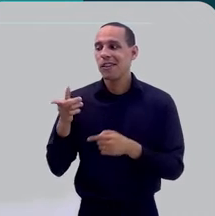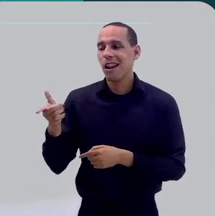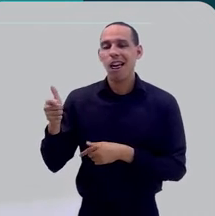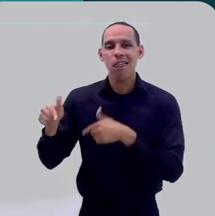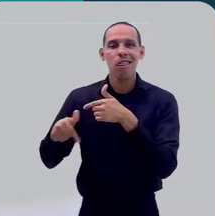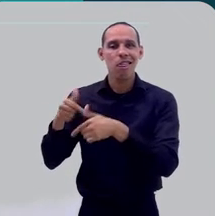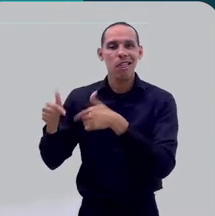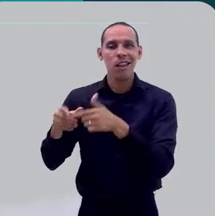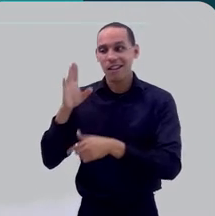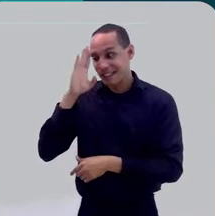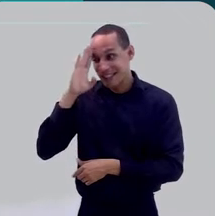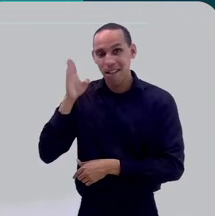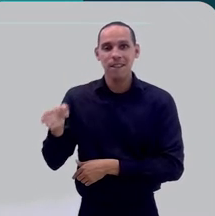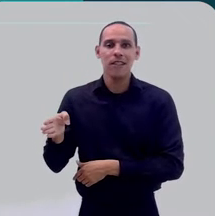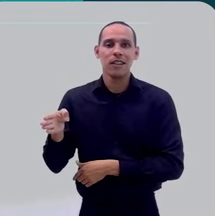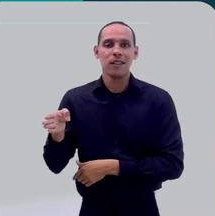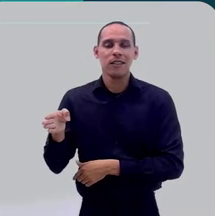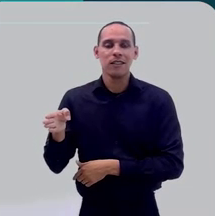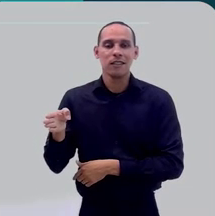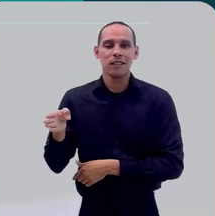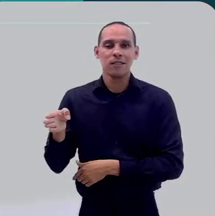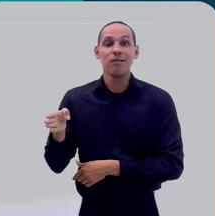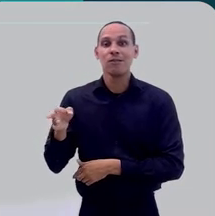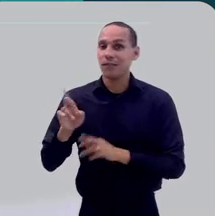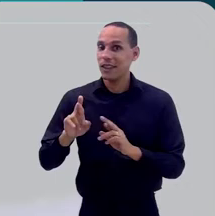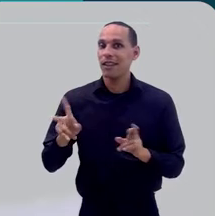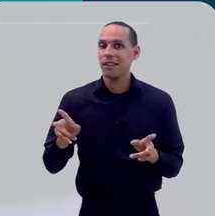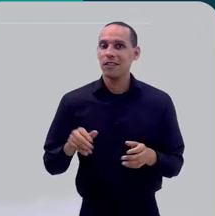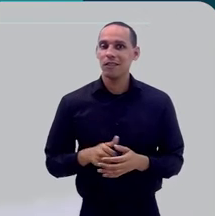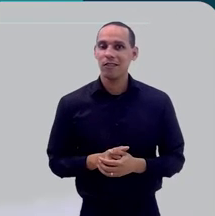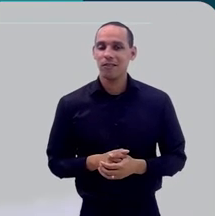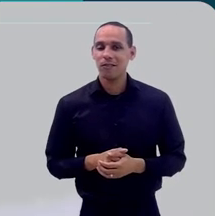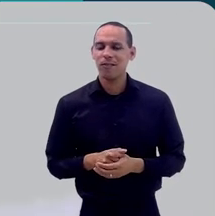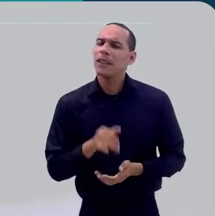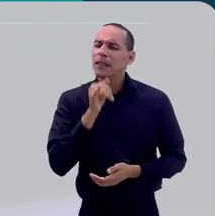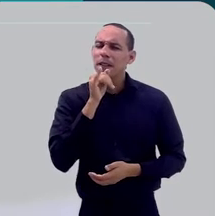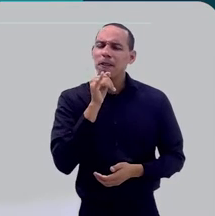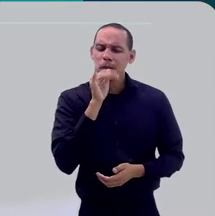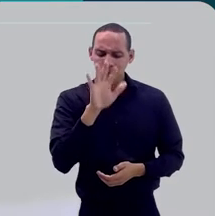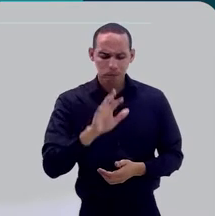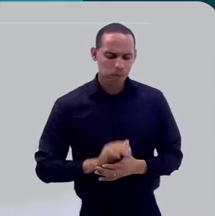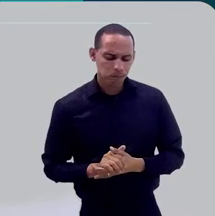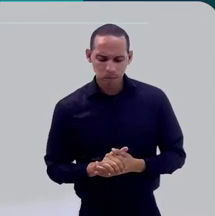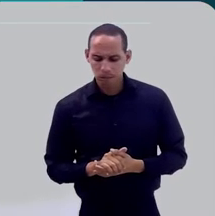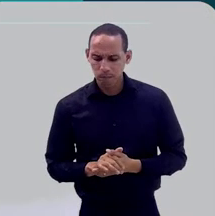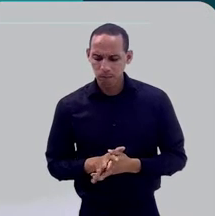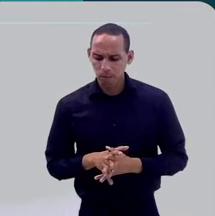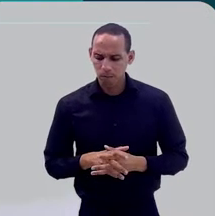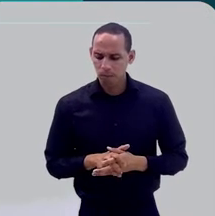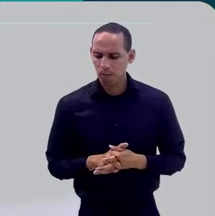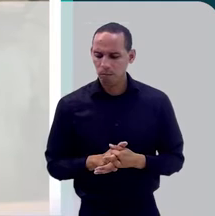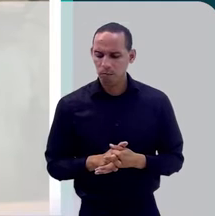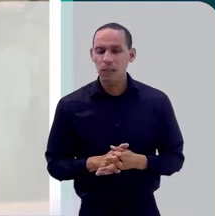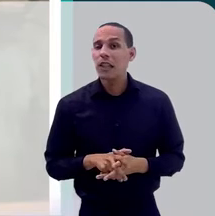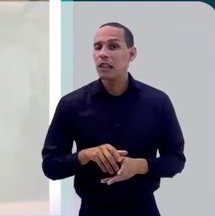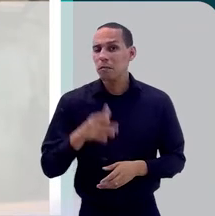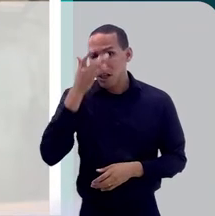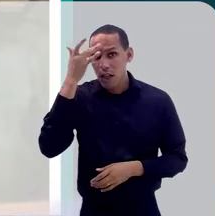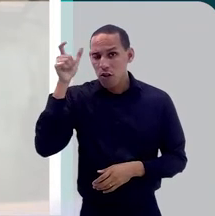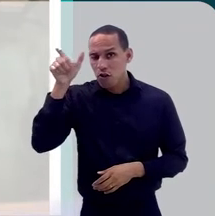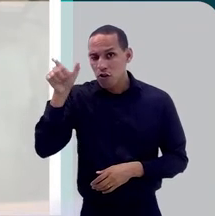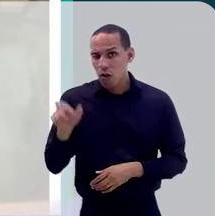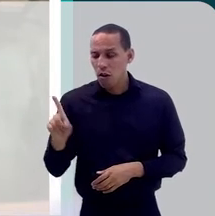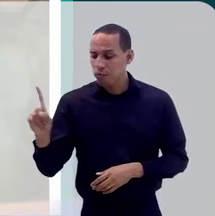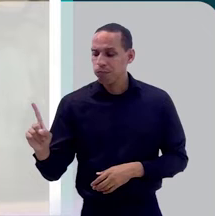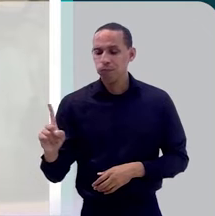trabalho, especificamente. Essa é a diferença. Um exemplo aqui: se chega